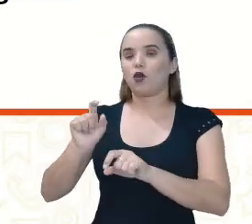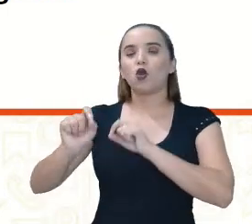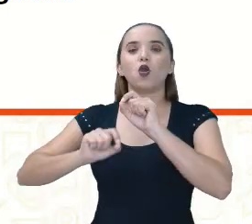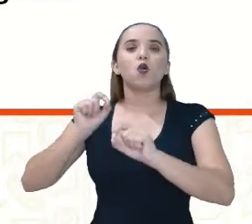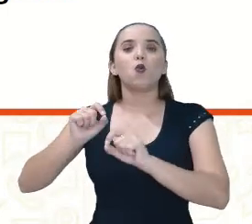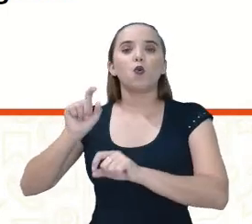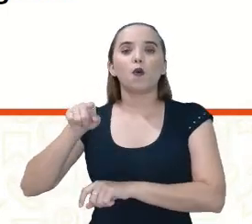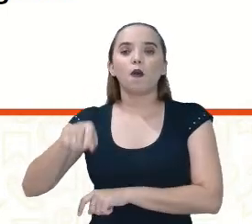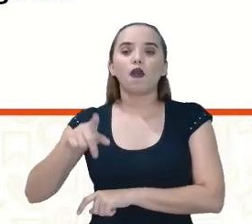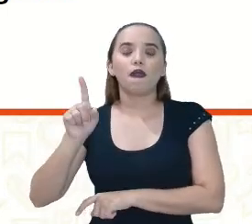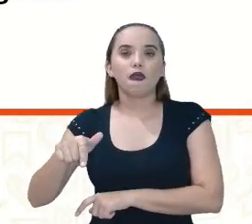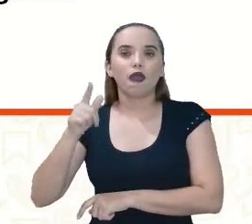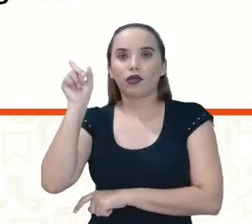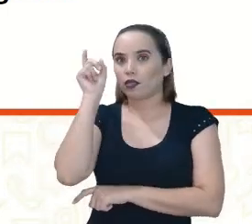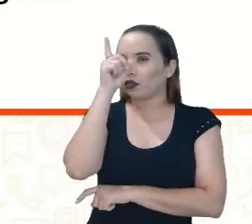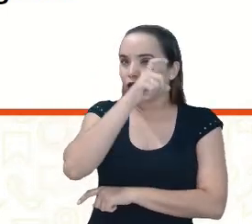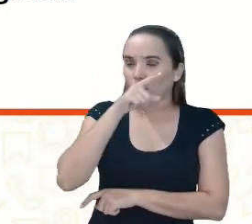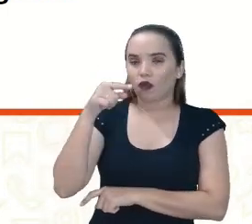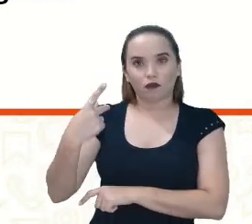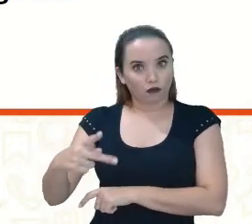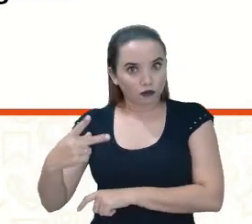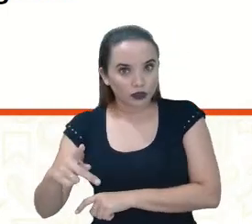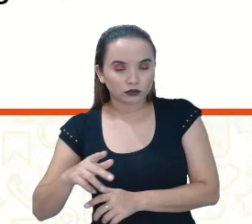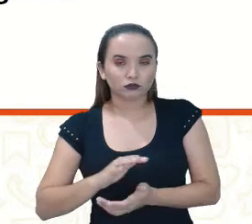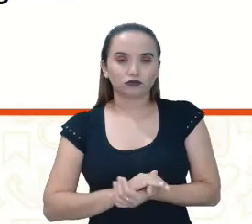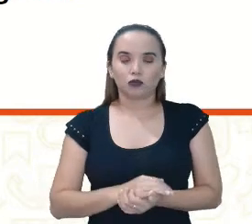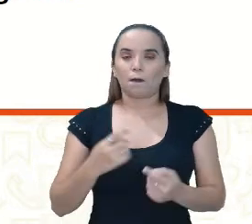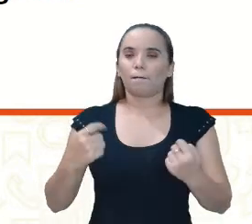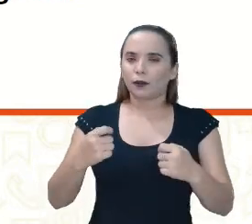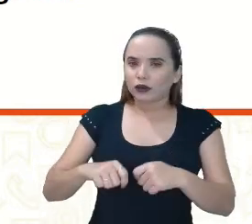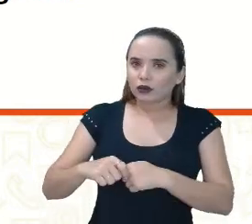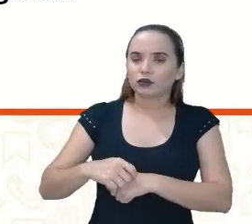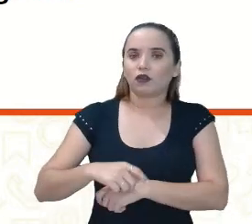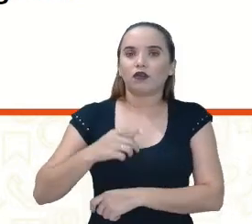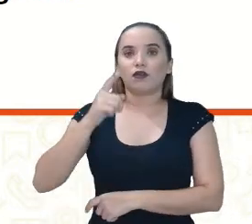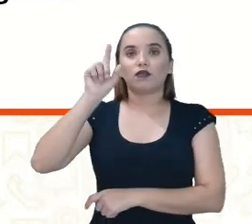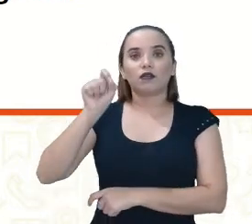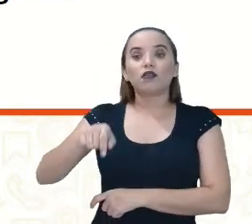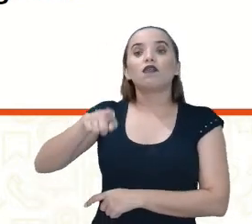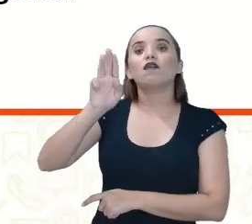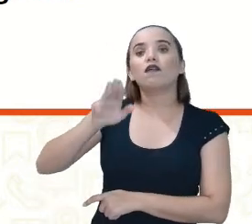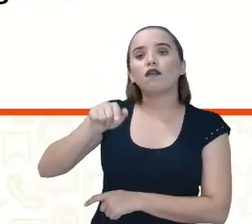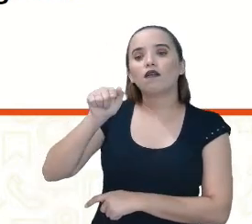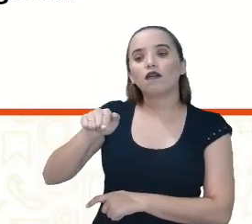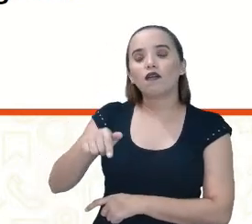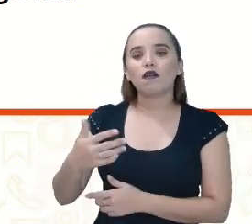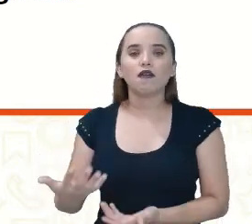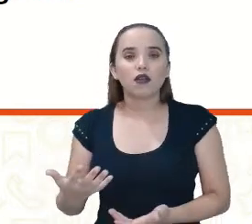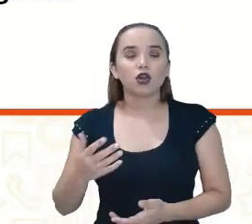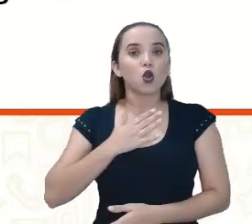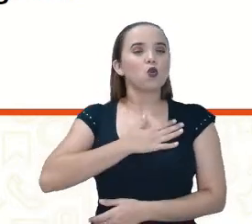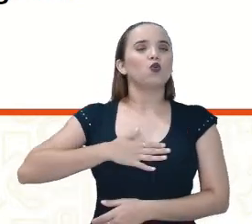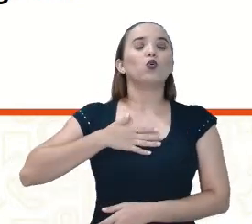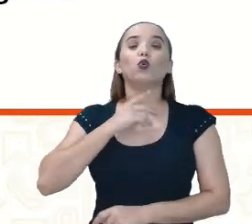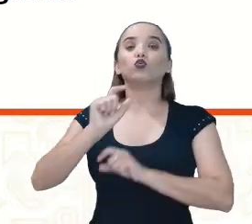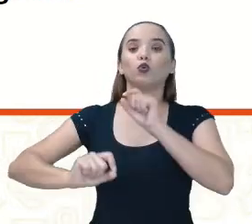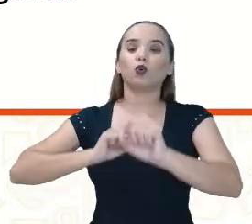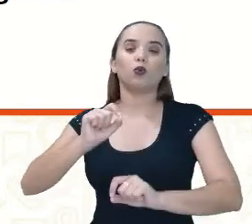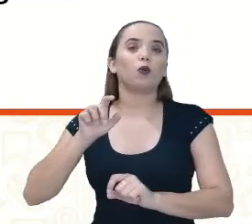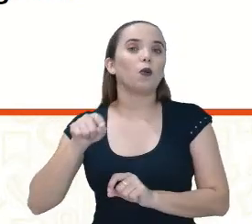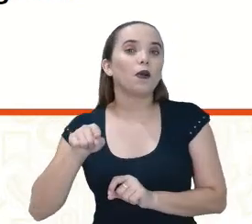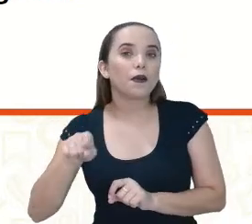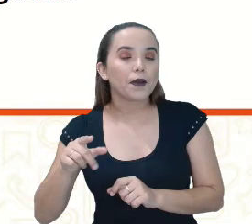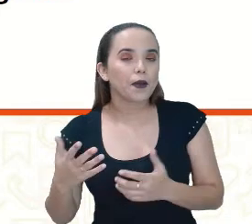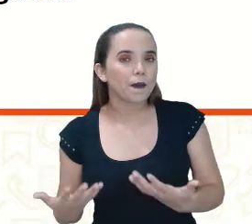precisamos entender quem é o seu aluno, do que ele gosta, do que ele não gosta também.